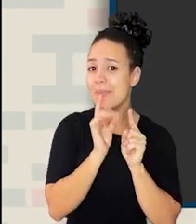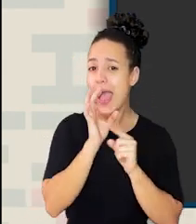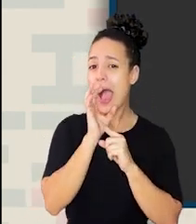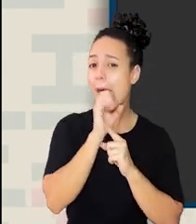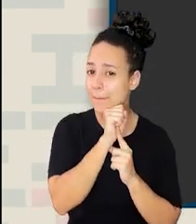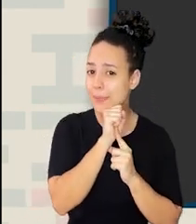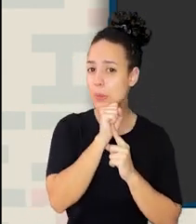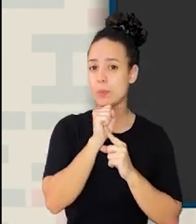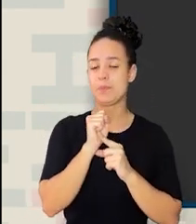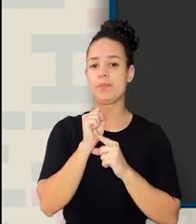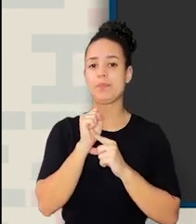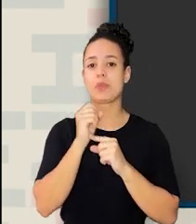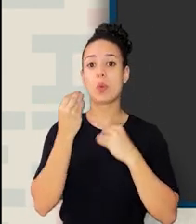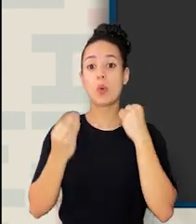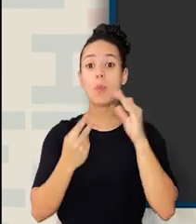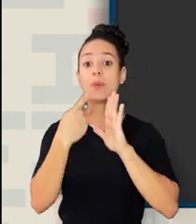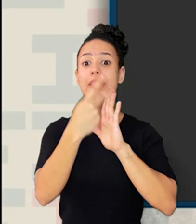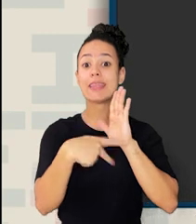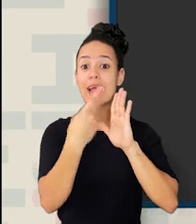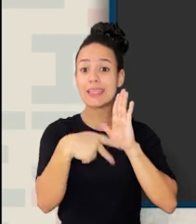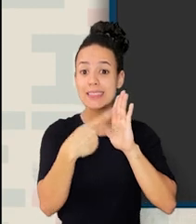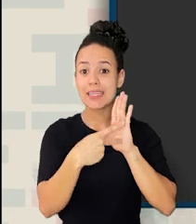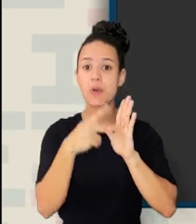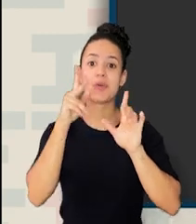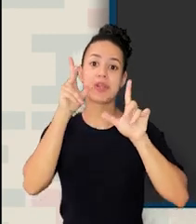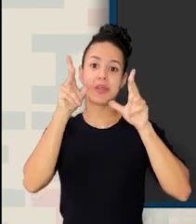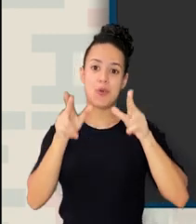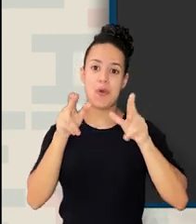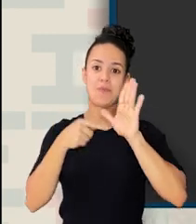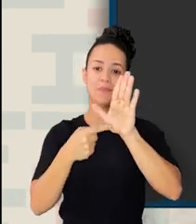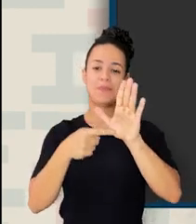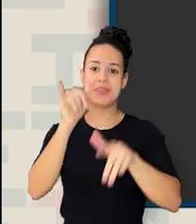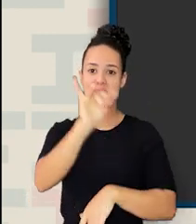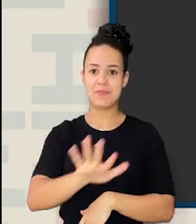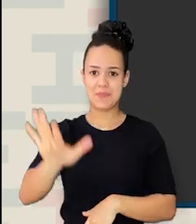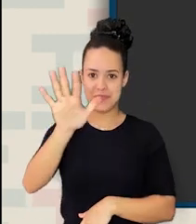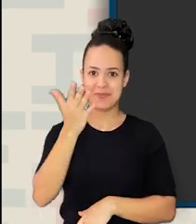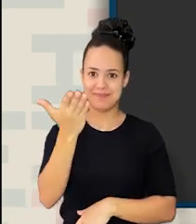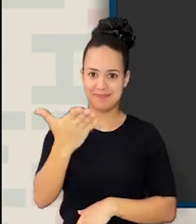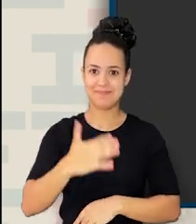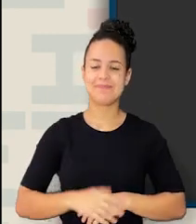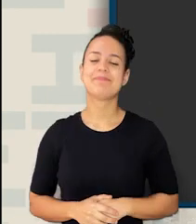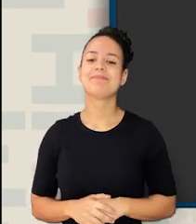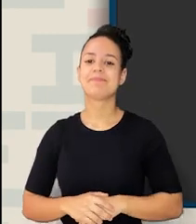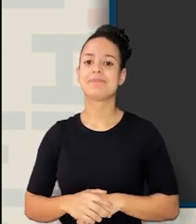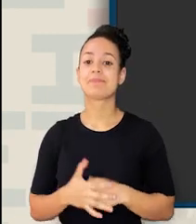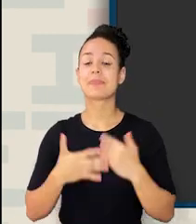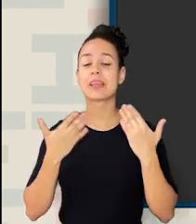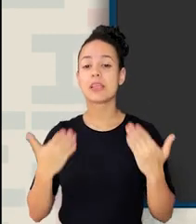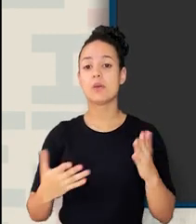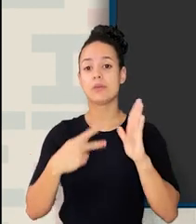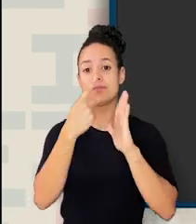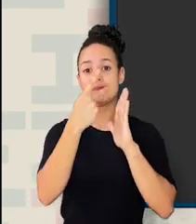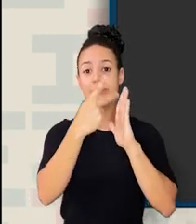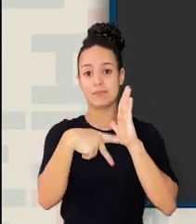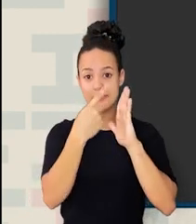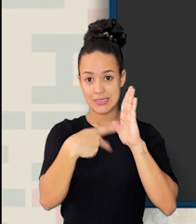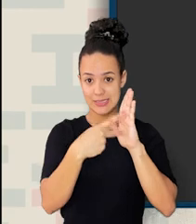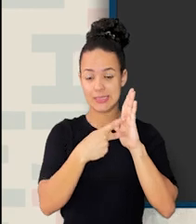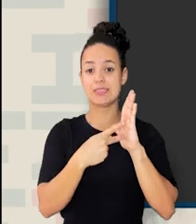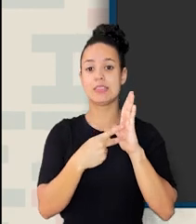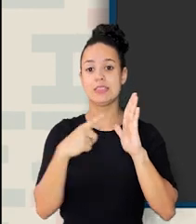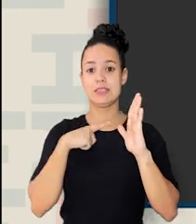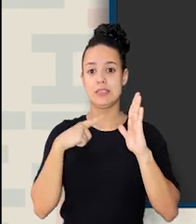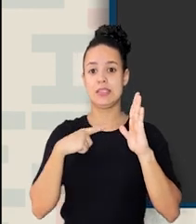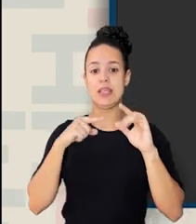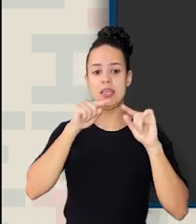notação desta articulação aparece conforme mostra a figura seguinte, né? Então, a notação geralmente aparece com esse